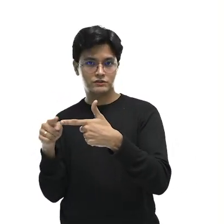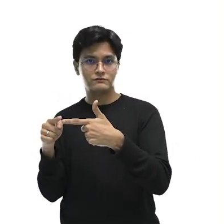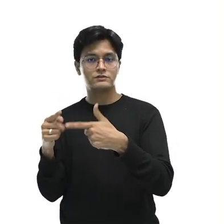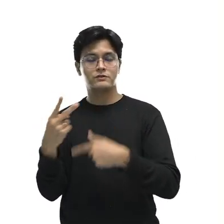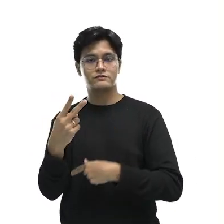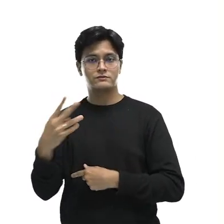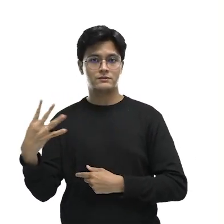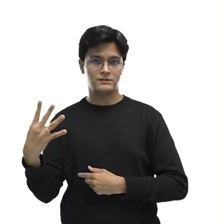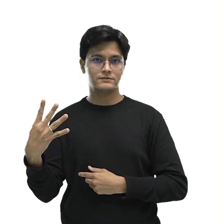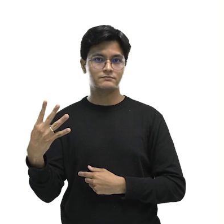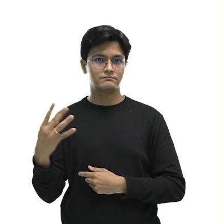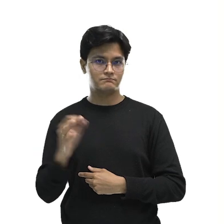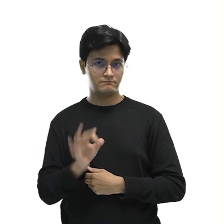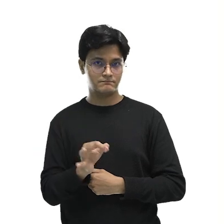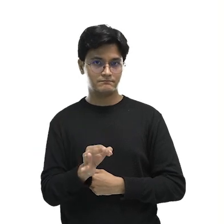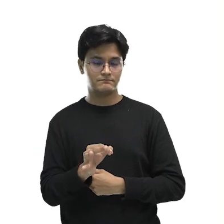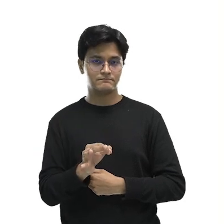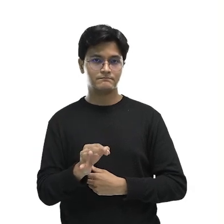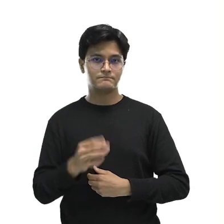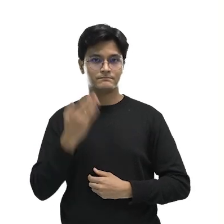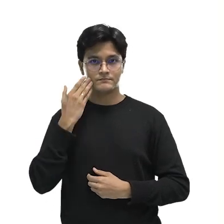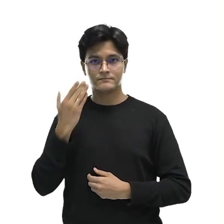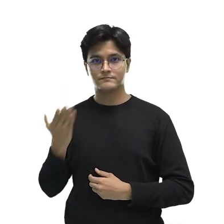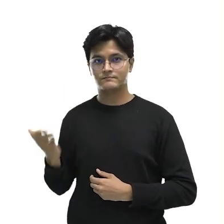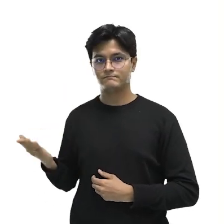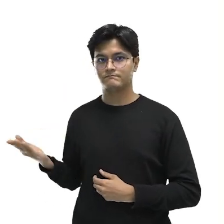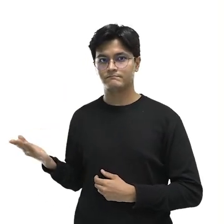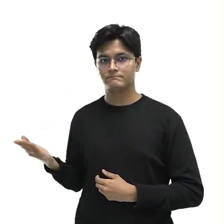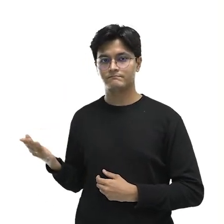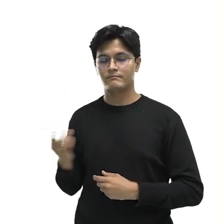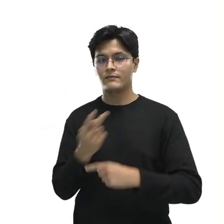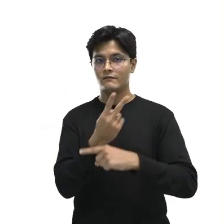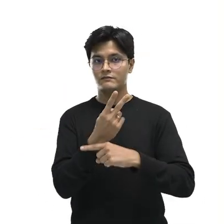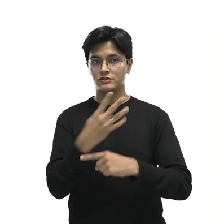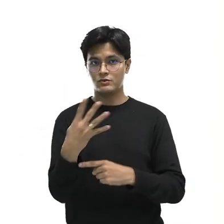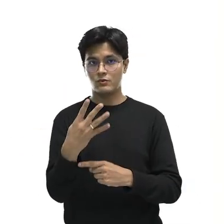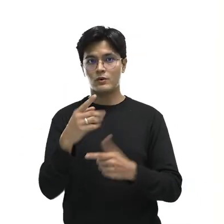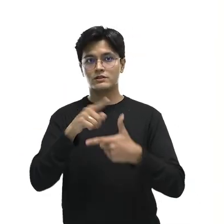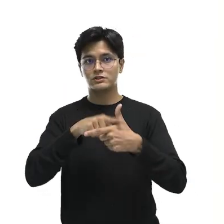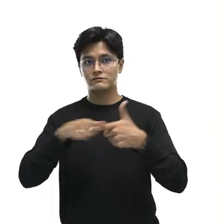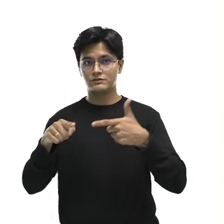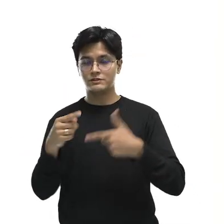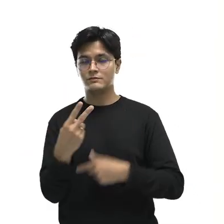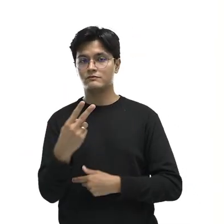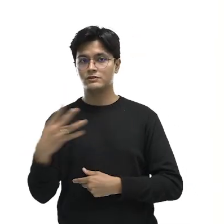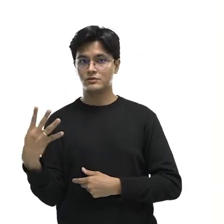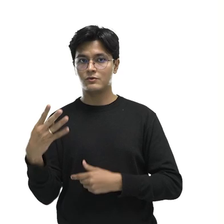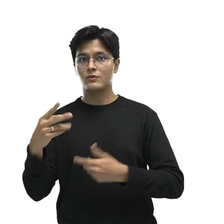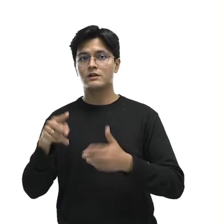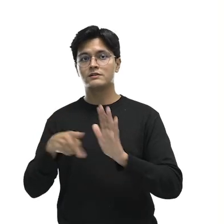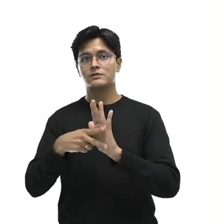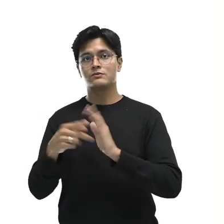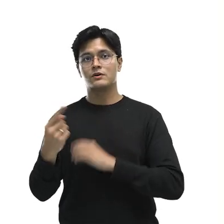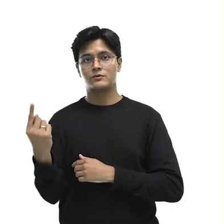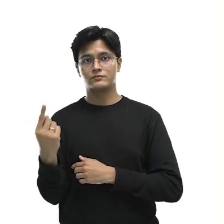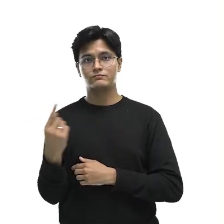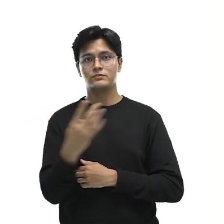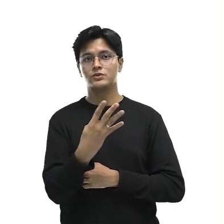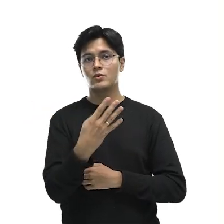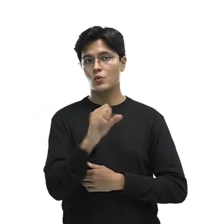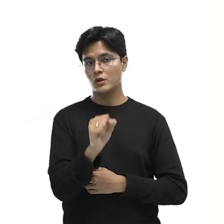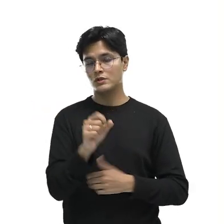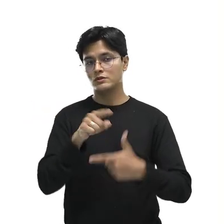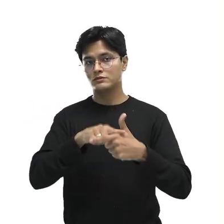por 24. É ou não é? Então eu vou dividir 24 por 24, que vai dar 1, e vou dividir 48 por 24,